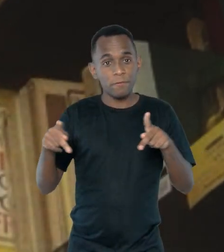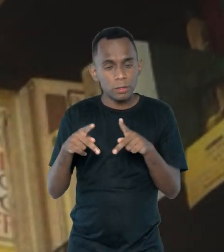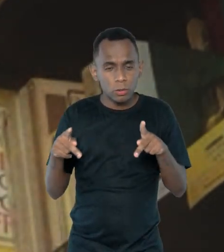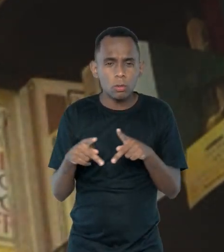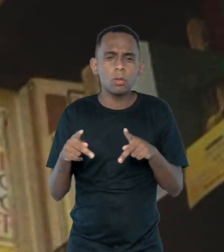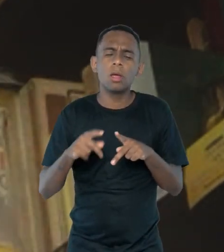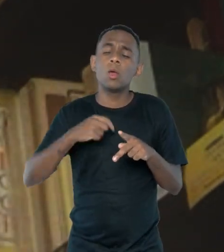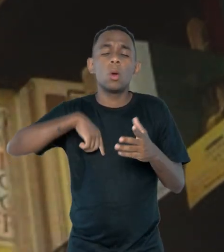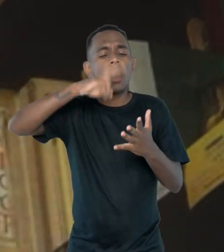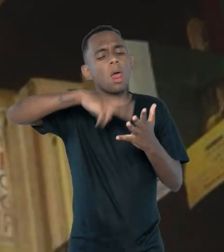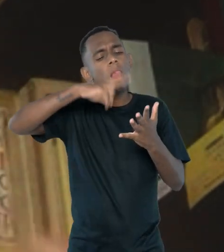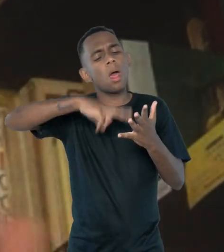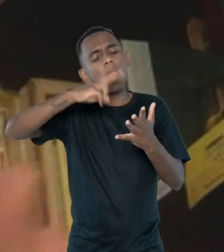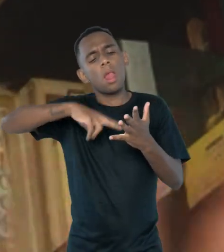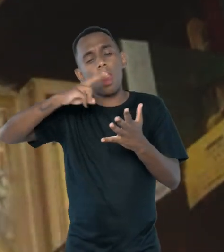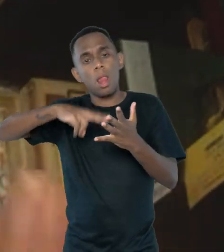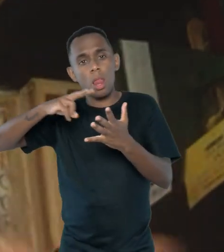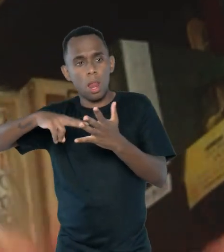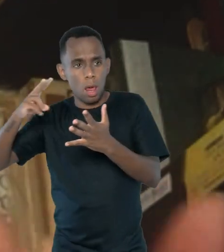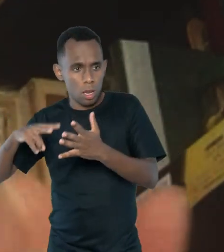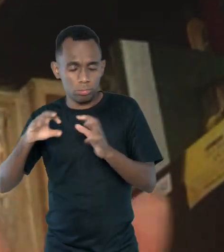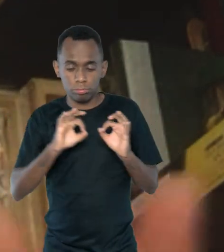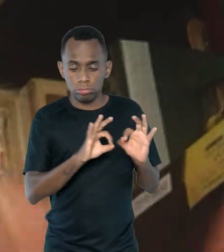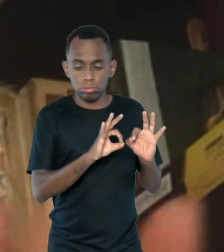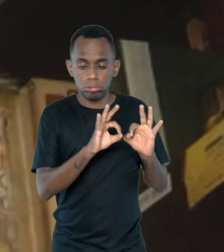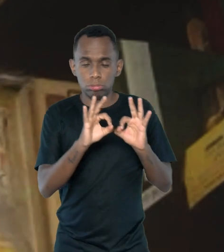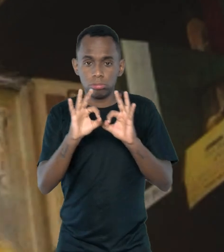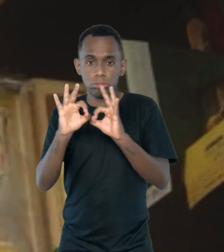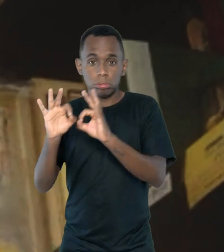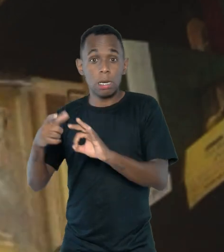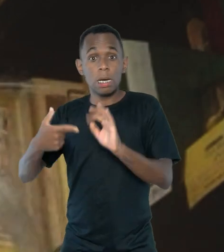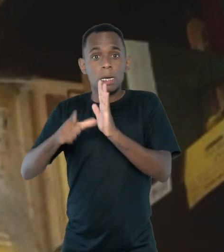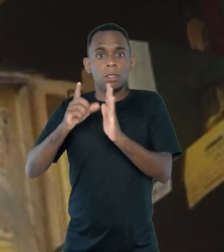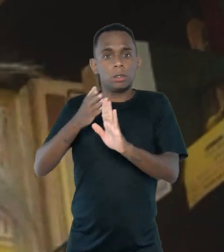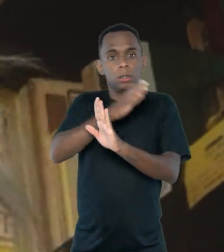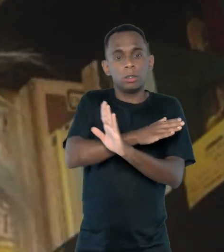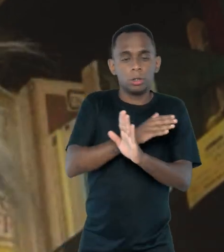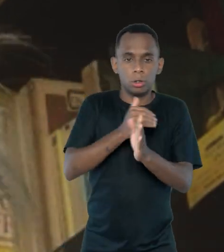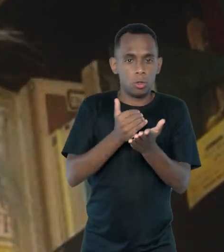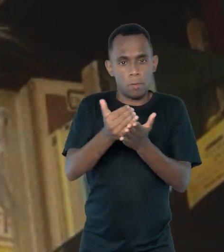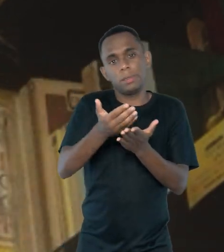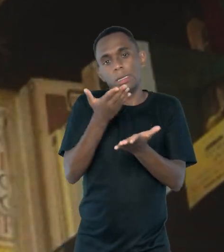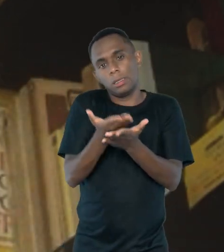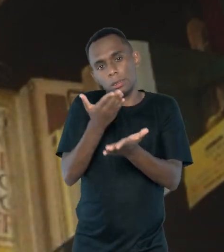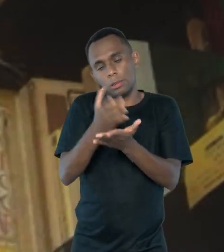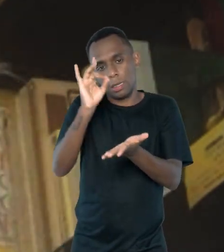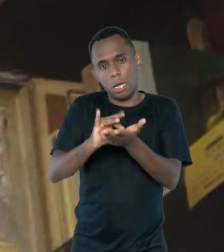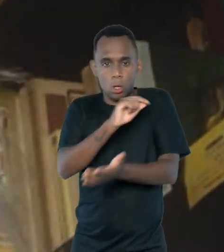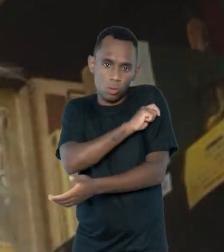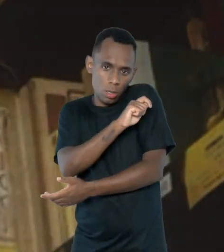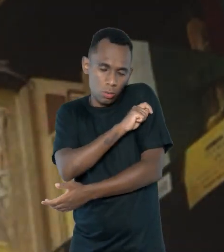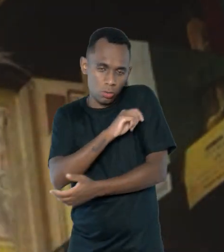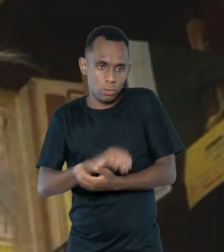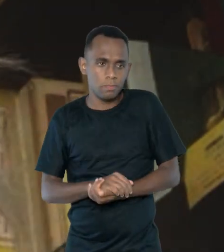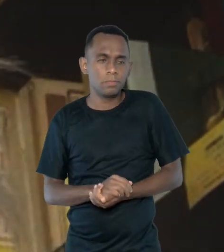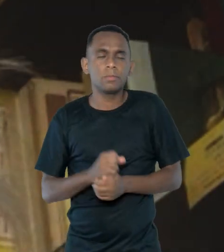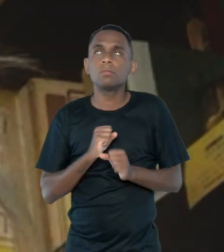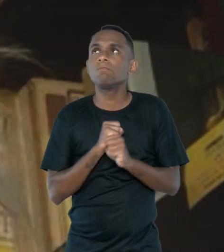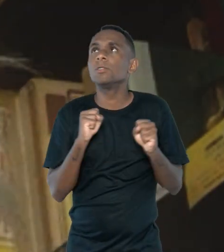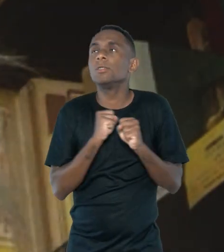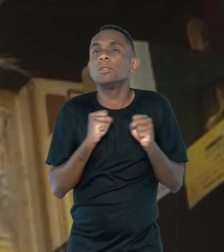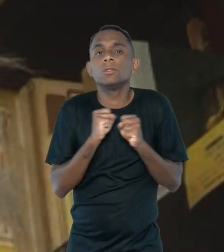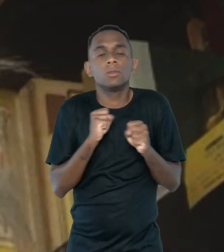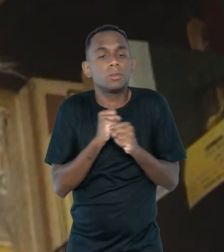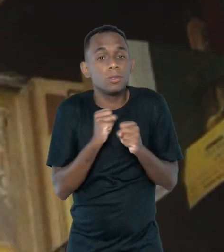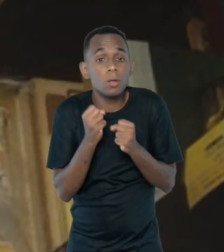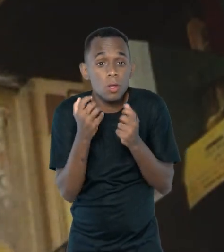livro todo, antes de começar o período escolar. E eu amava aquilo. Eu